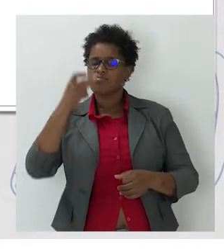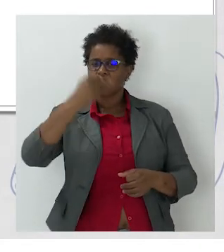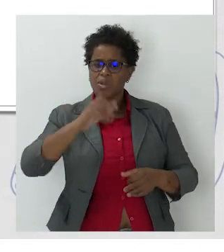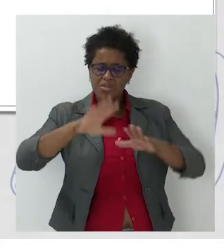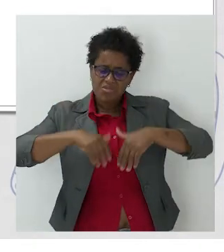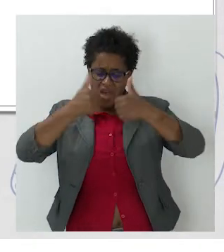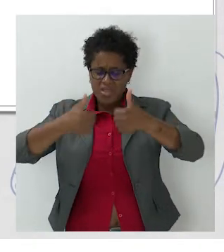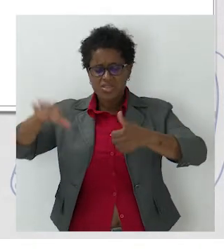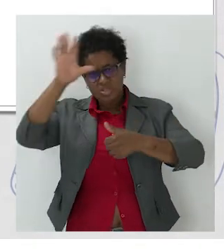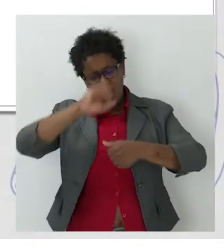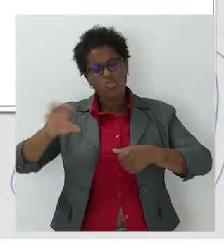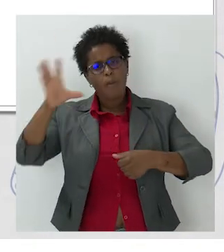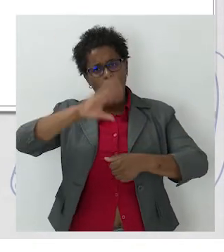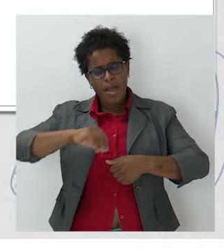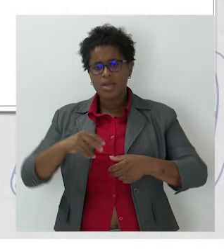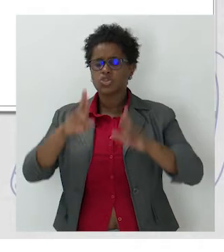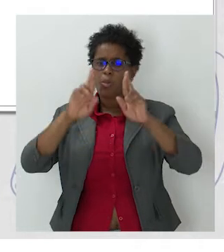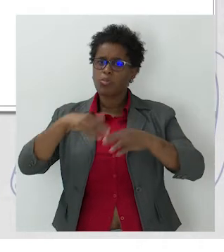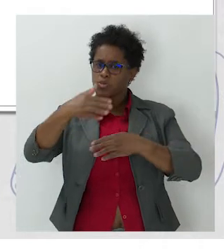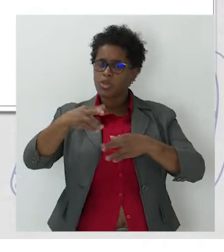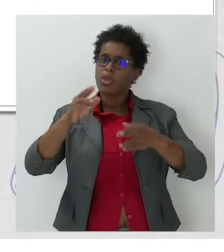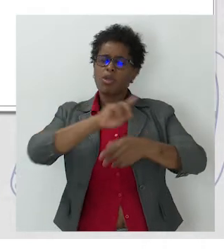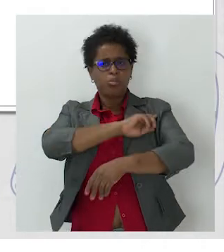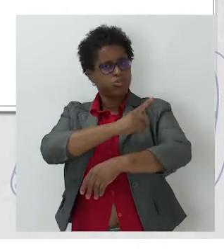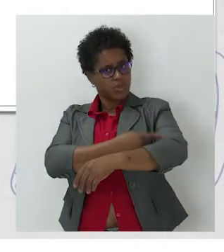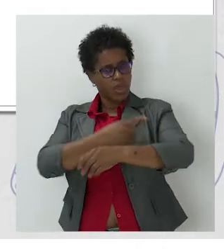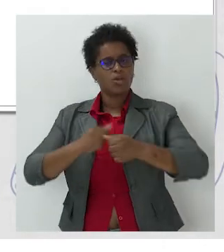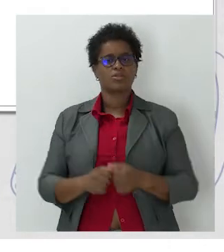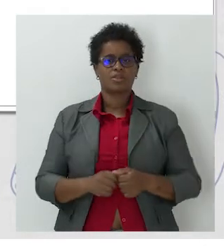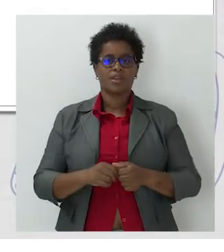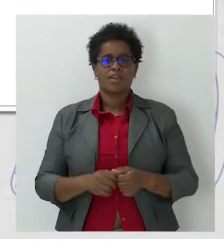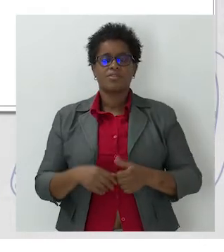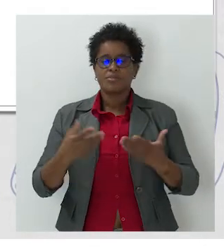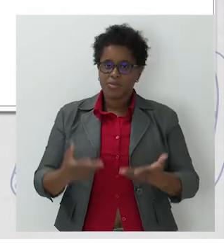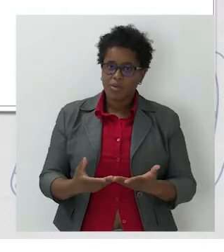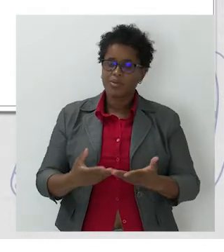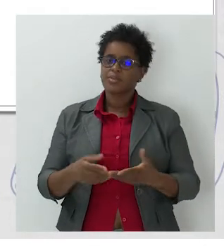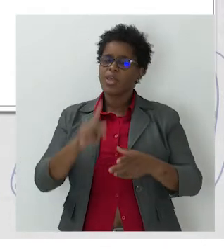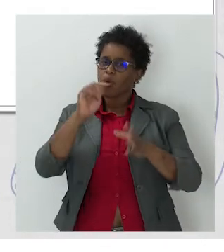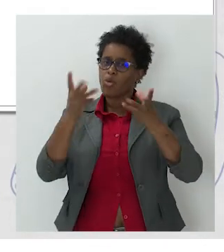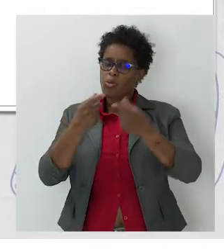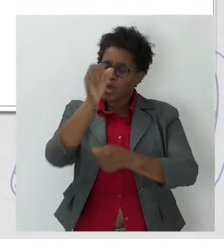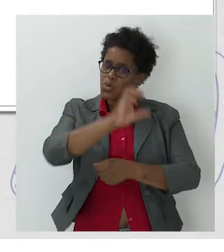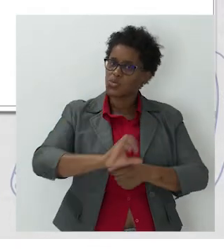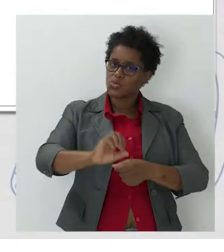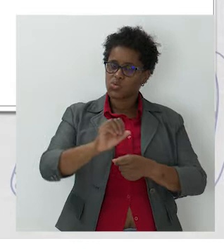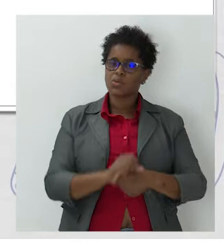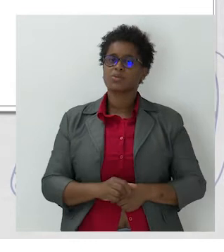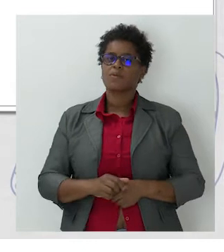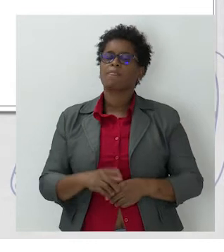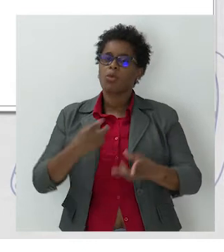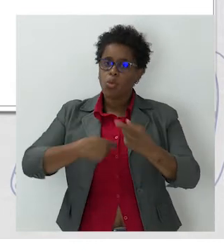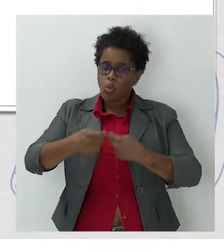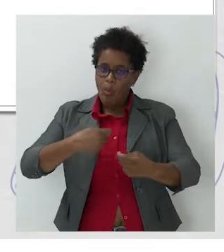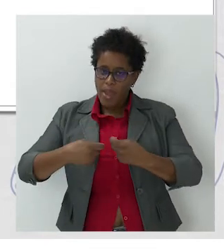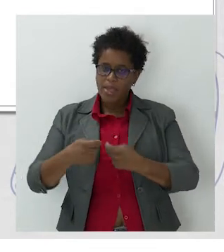cidade-estado mais próspera e poderosa, assentando a sua economia no